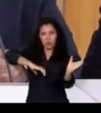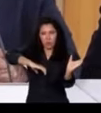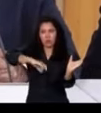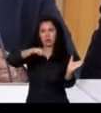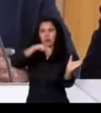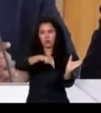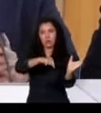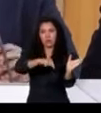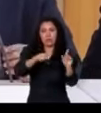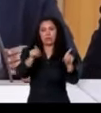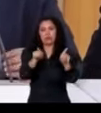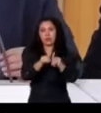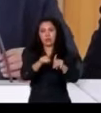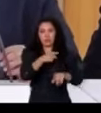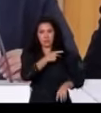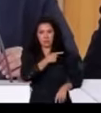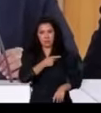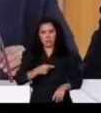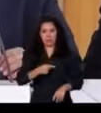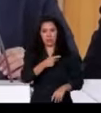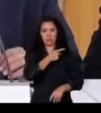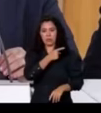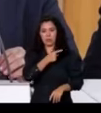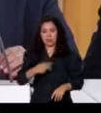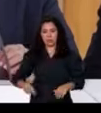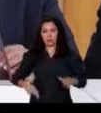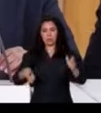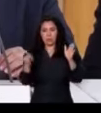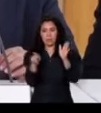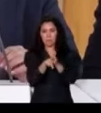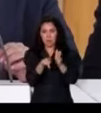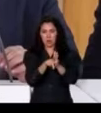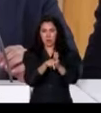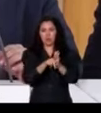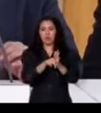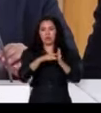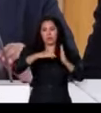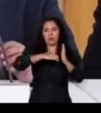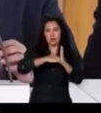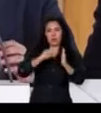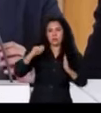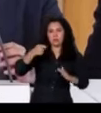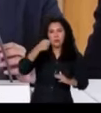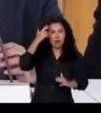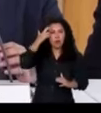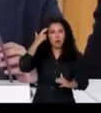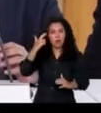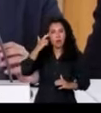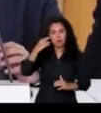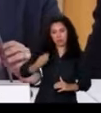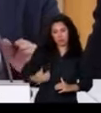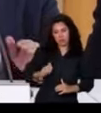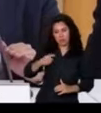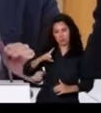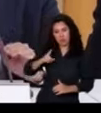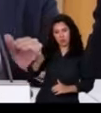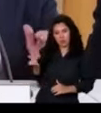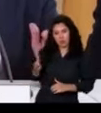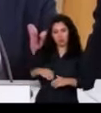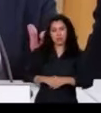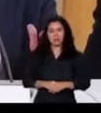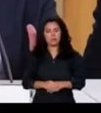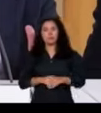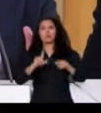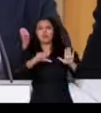Rodrigo Pacheco essa lei complementar prevê a suspensão do pagamento da do Rio Grande do Sul